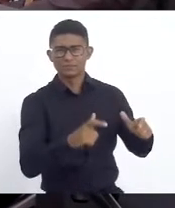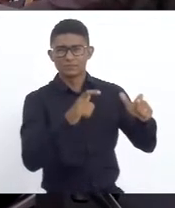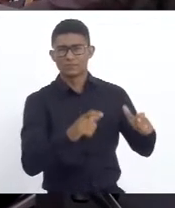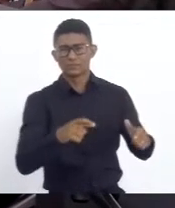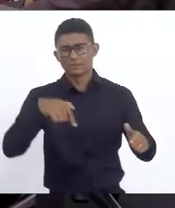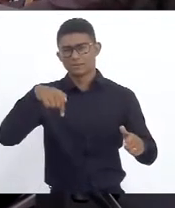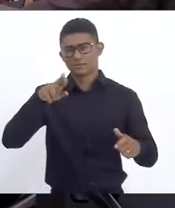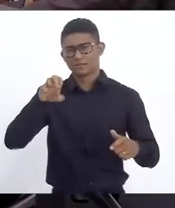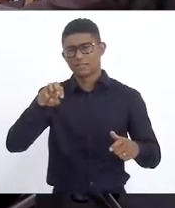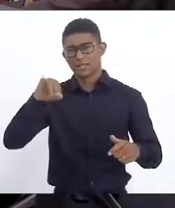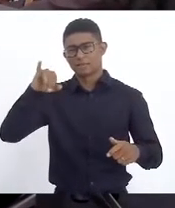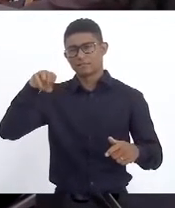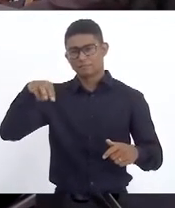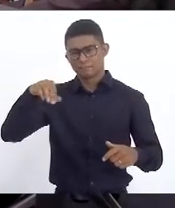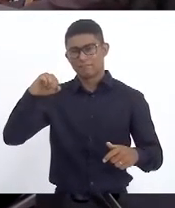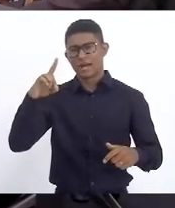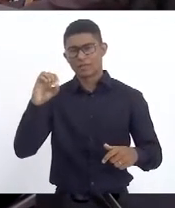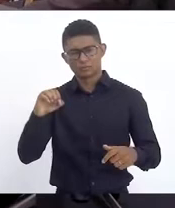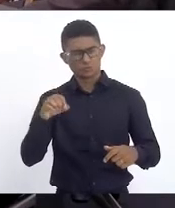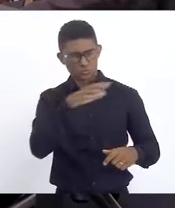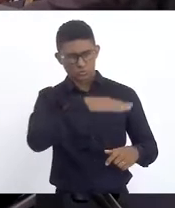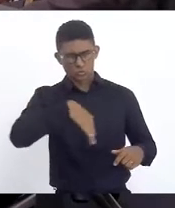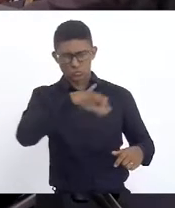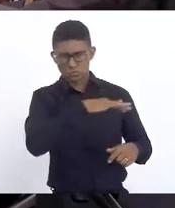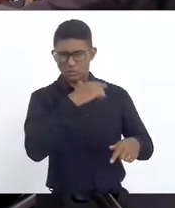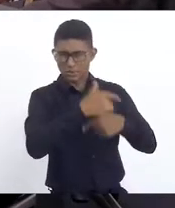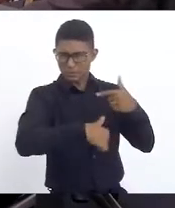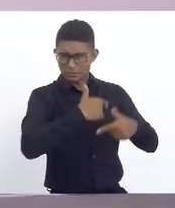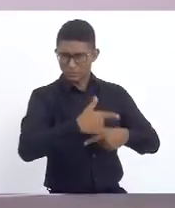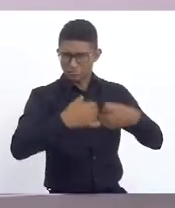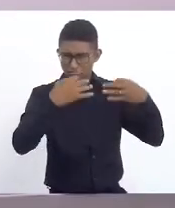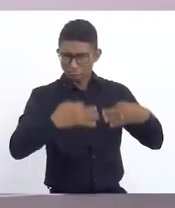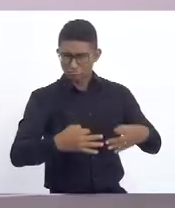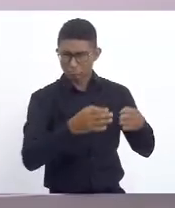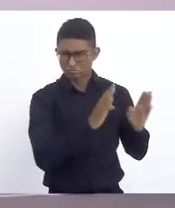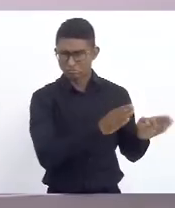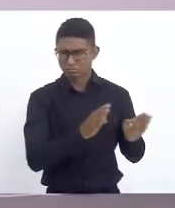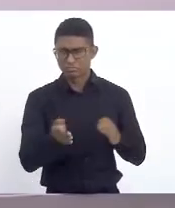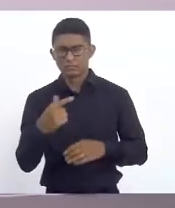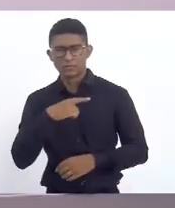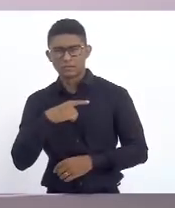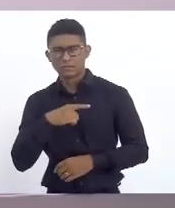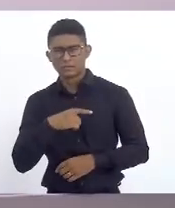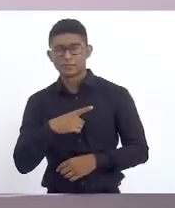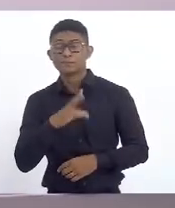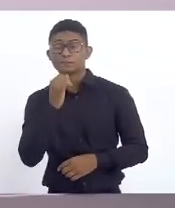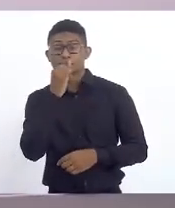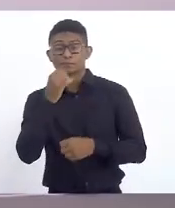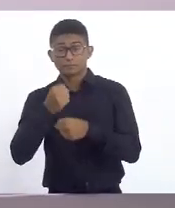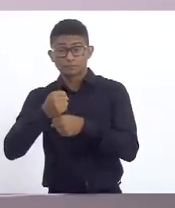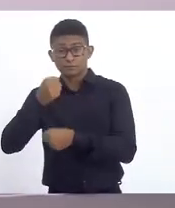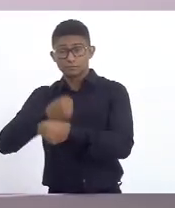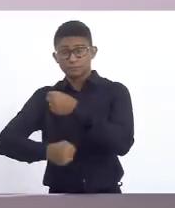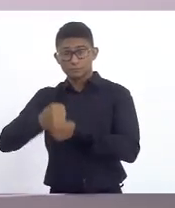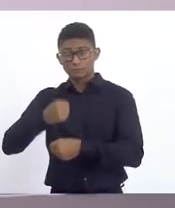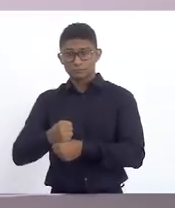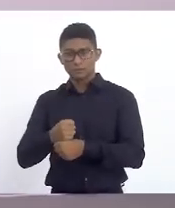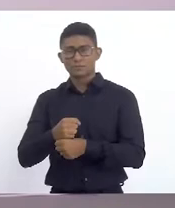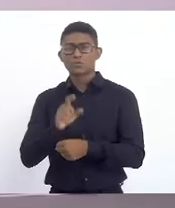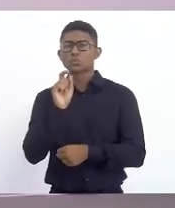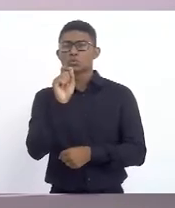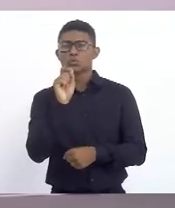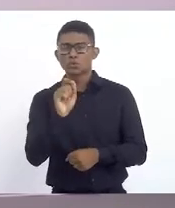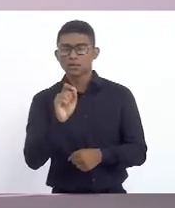estão funcionando? Como no passado, as estações dos condomínios da Barra